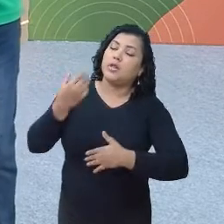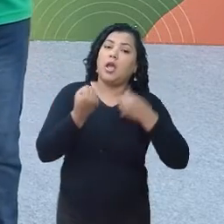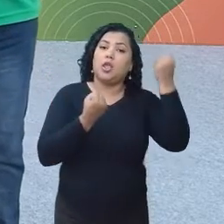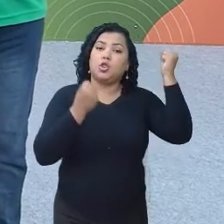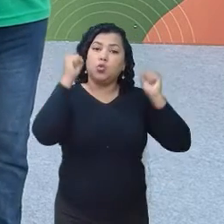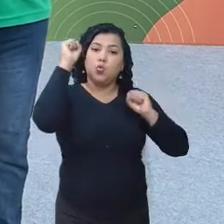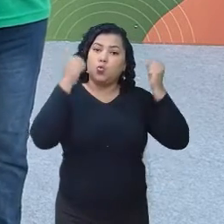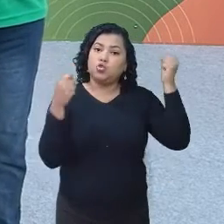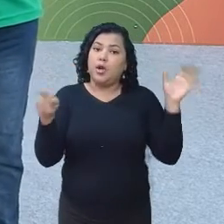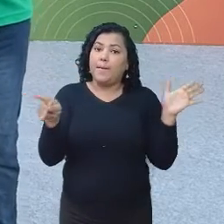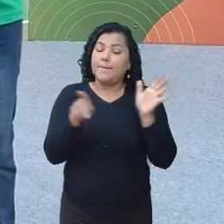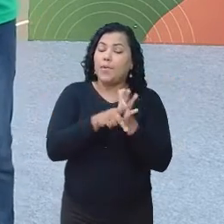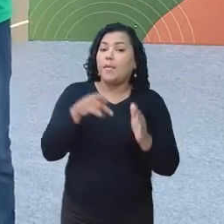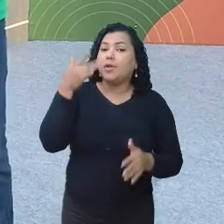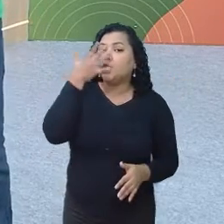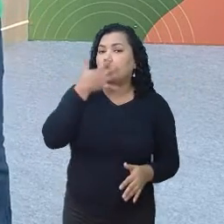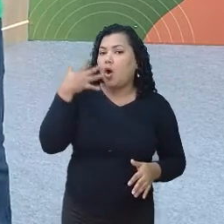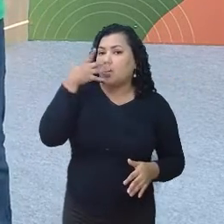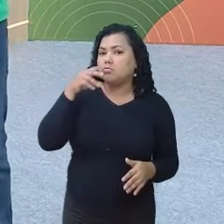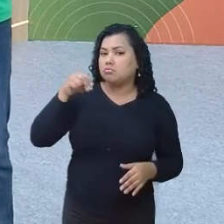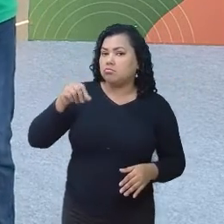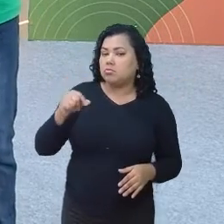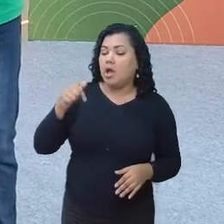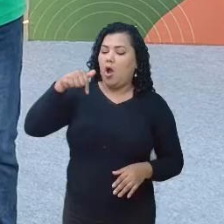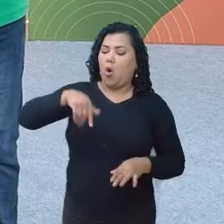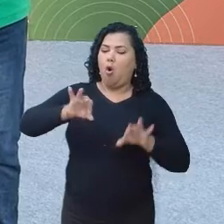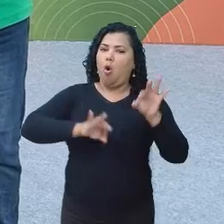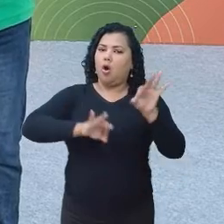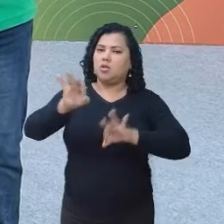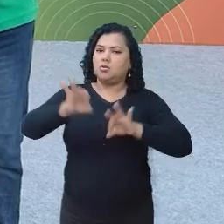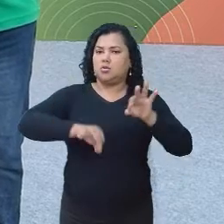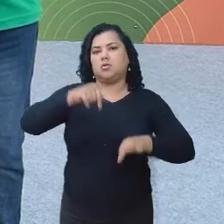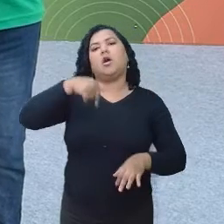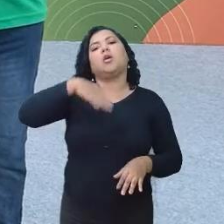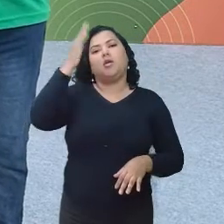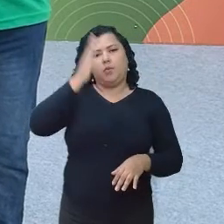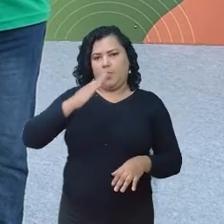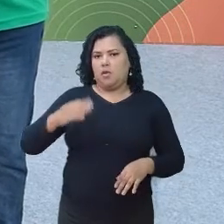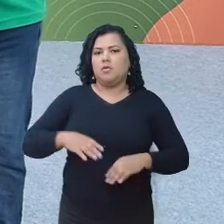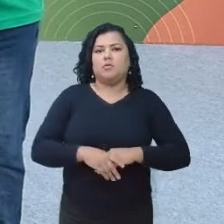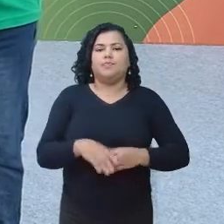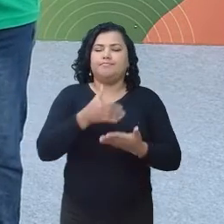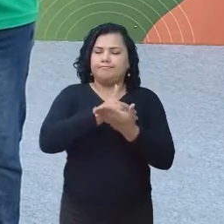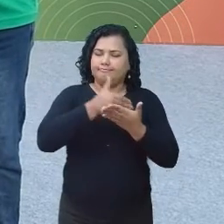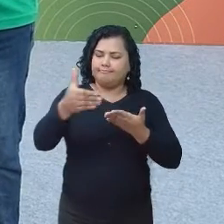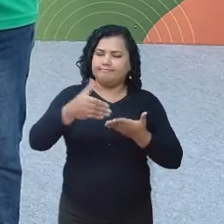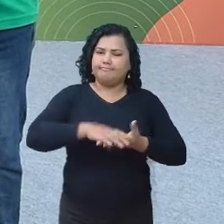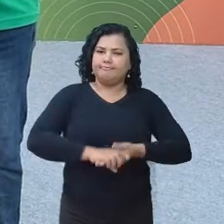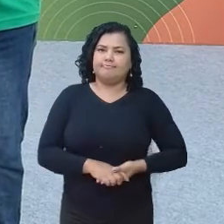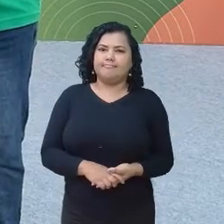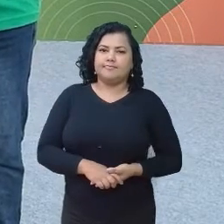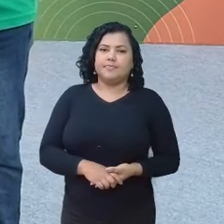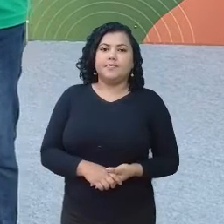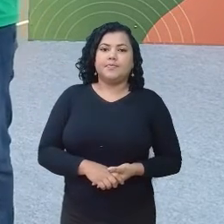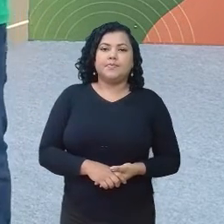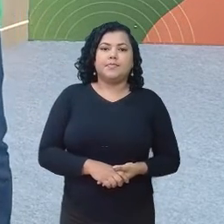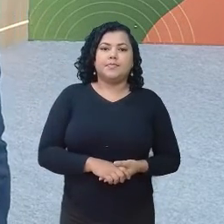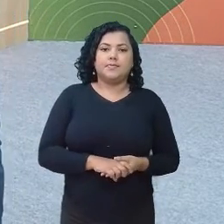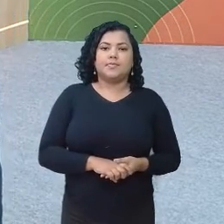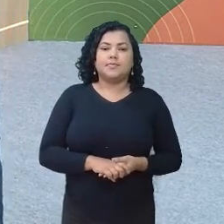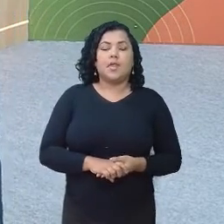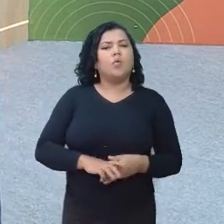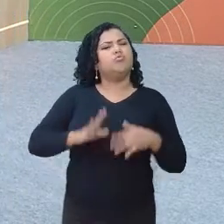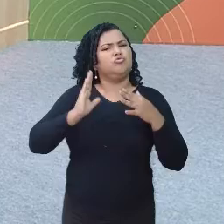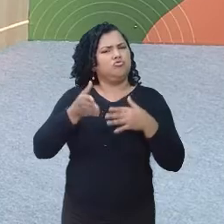açucareira ela foi organizada no nosso território nacional. Então, vamos começar. Como sempre, né, como